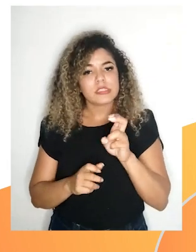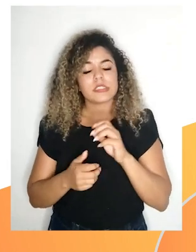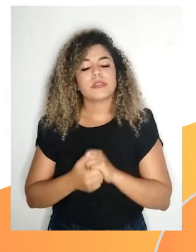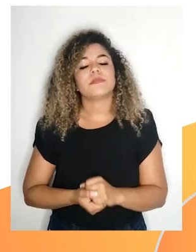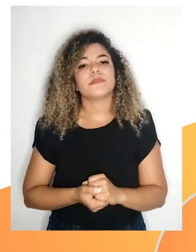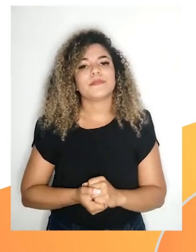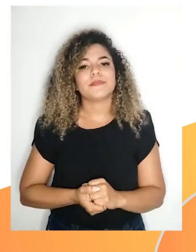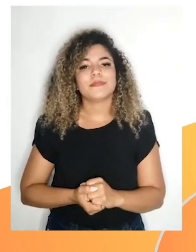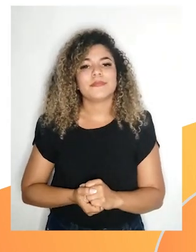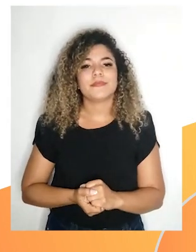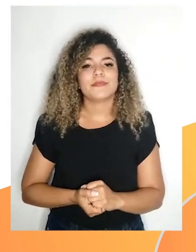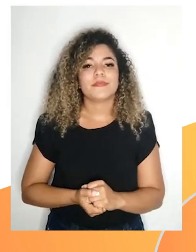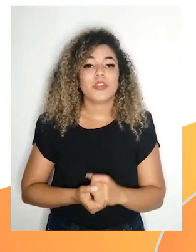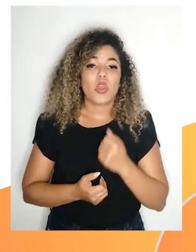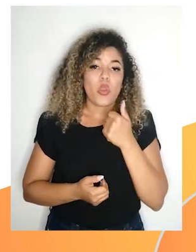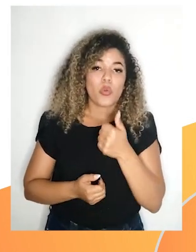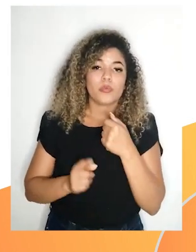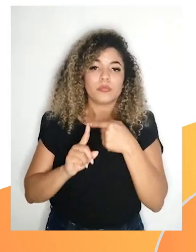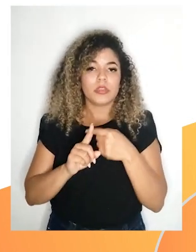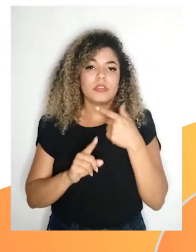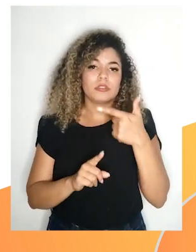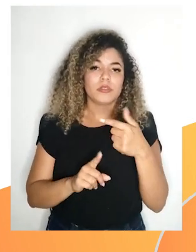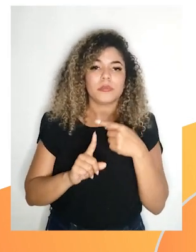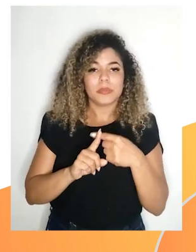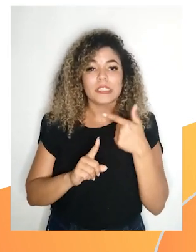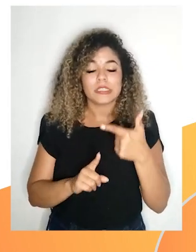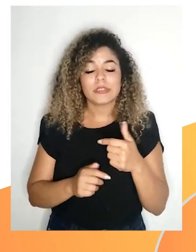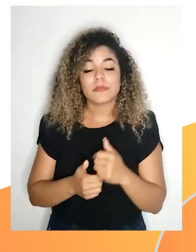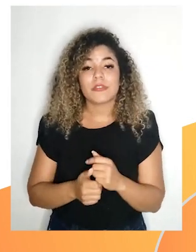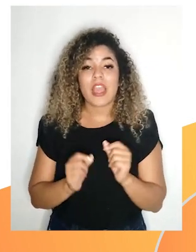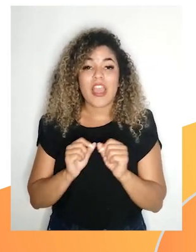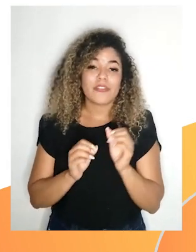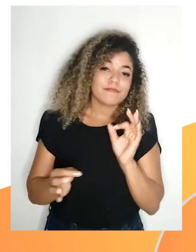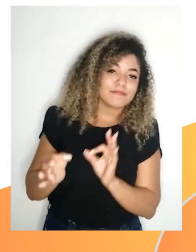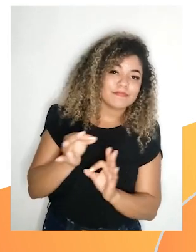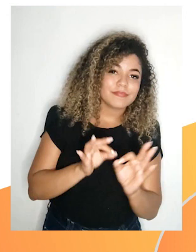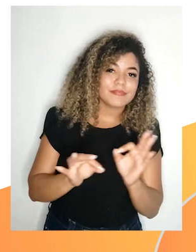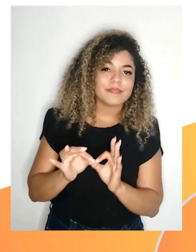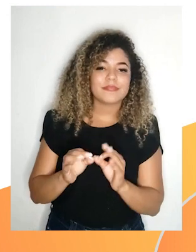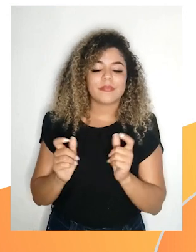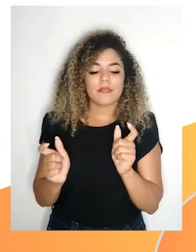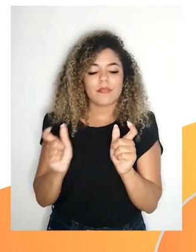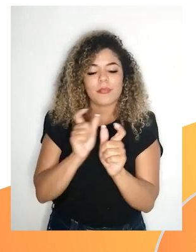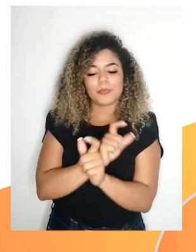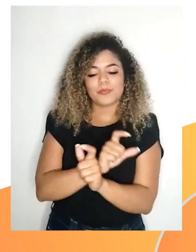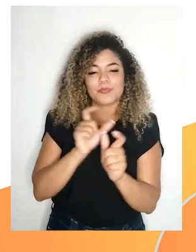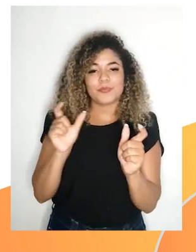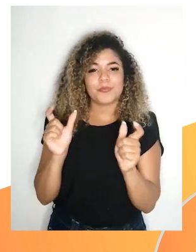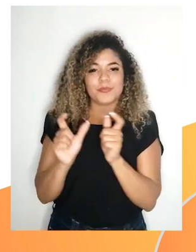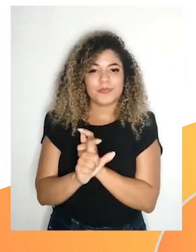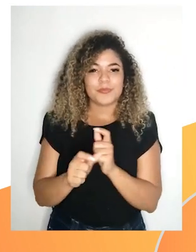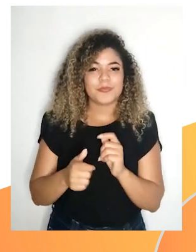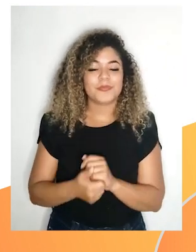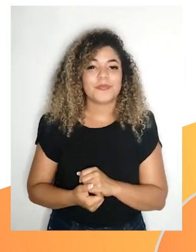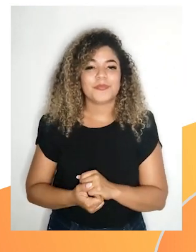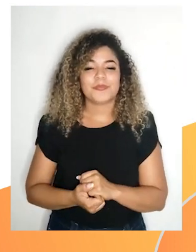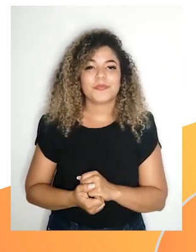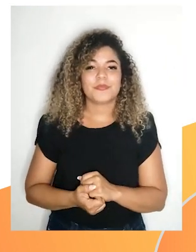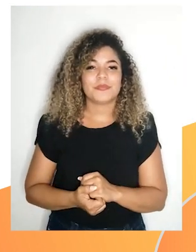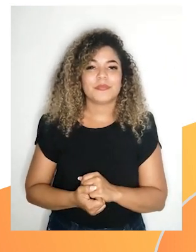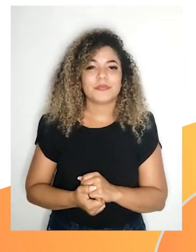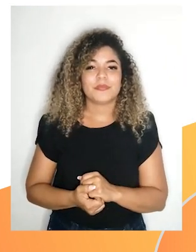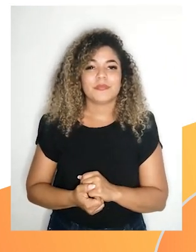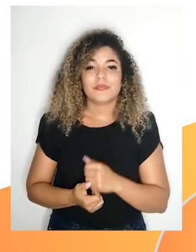1, 2 e 2. Vamos fazer a permutação aqui para o bolo. Vamos ter